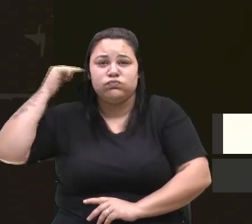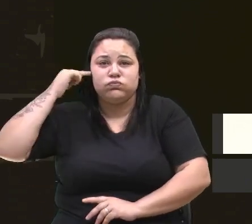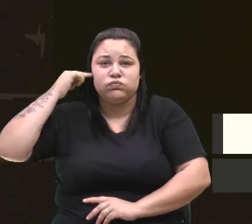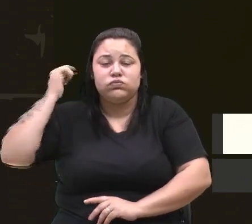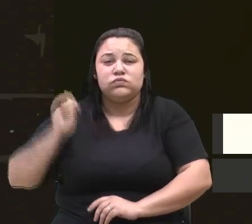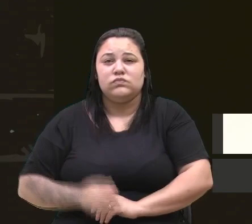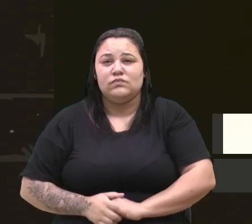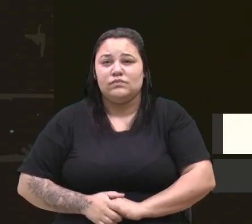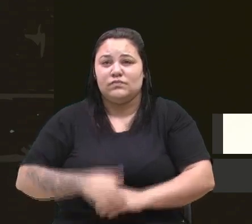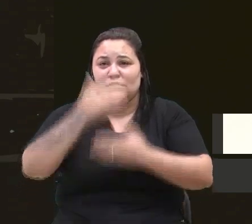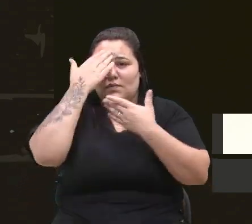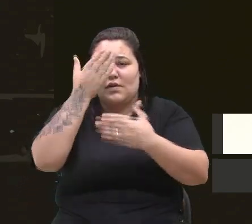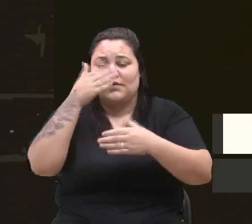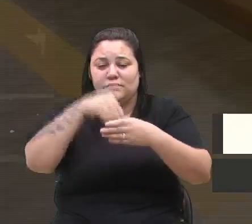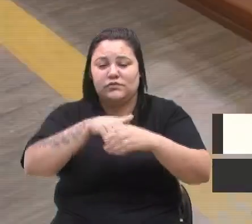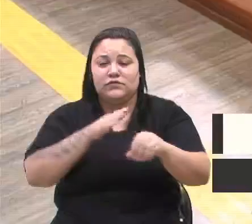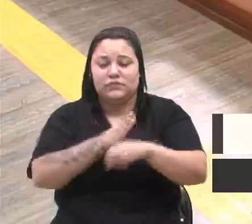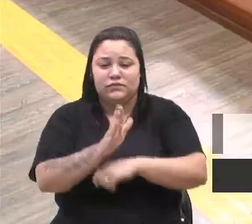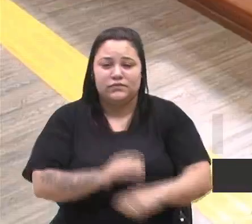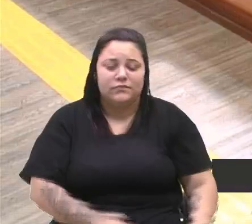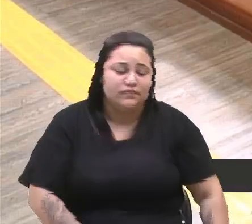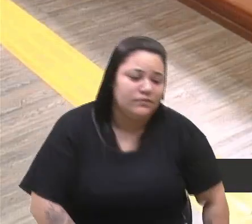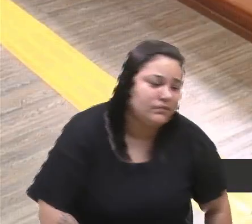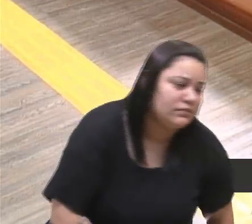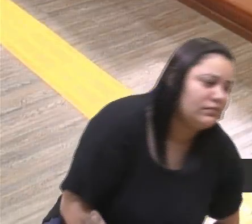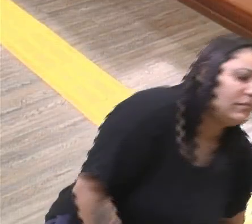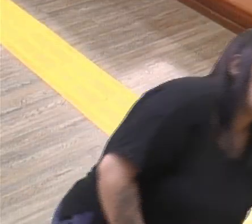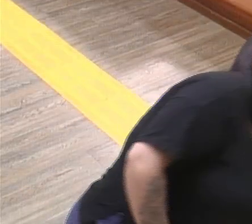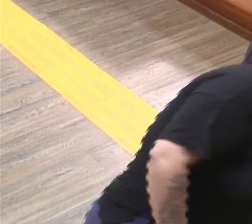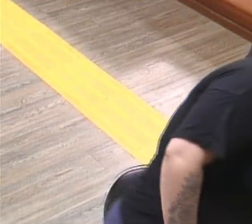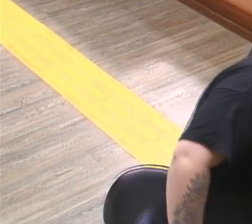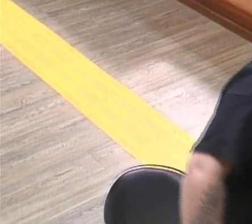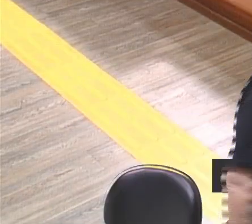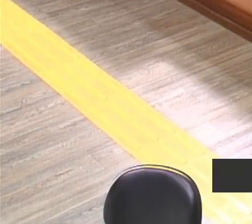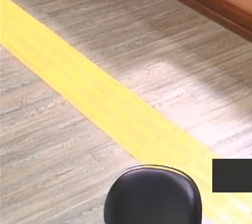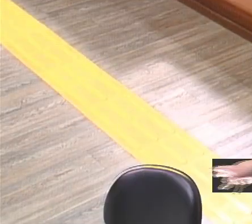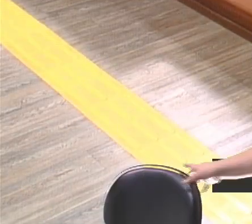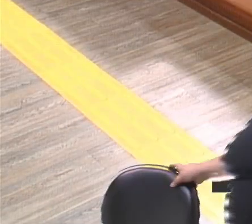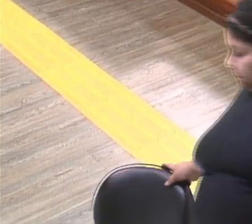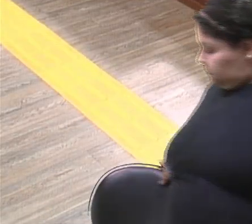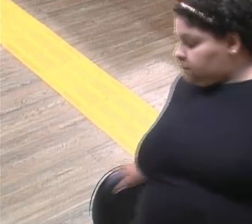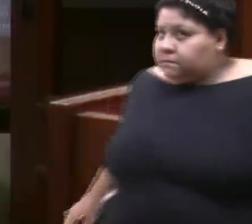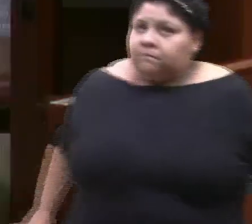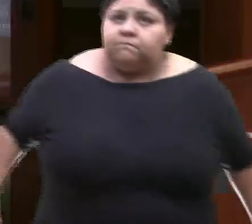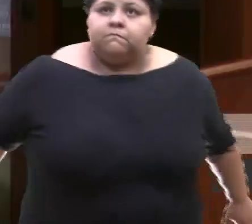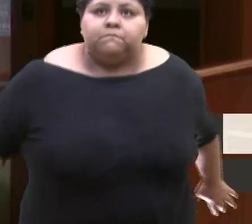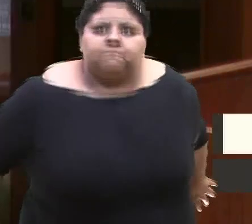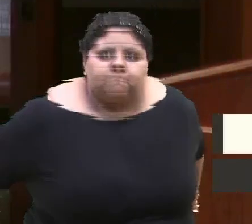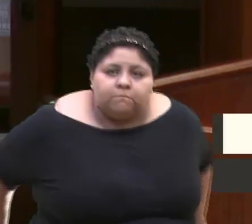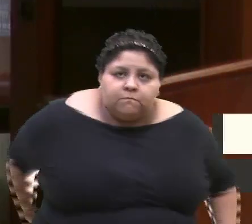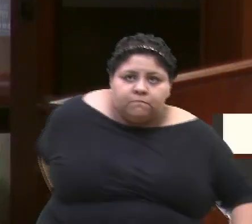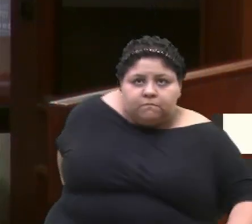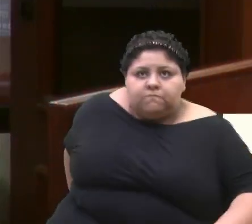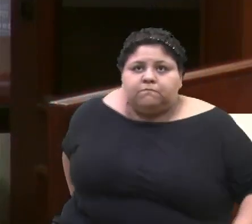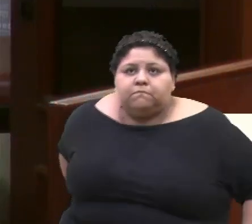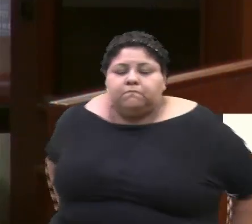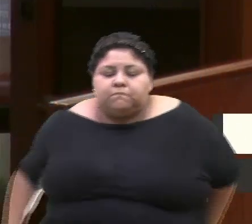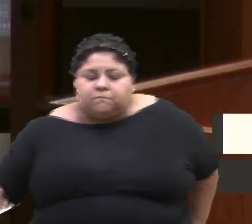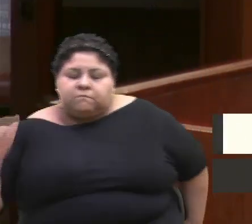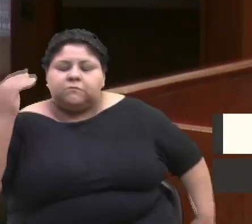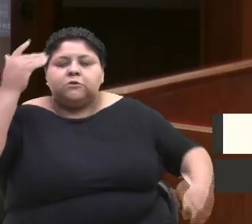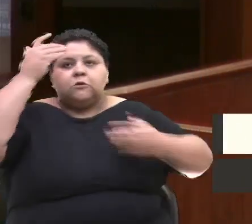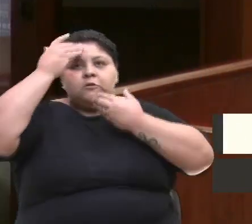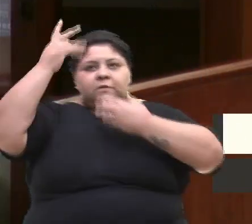estar favorável. Muito obrigado, vereadora Gladys. Então, o meu tempo aqui já acabou, mas só para reforçar,